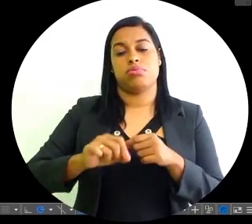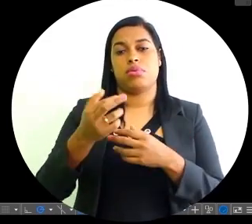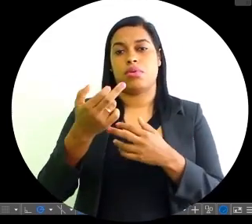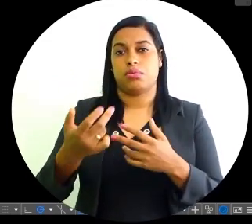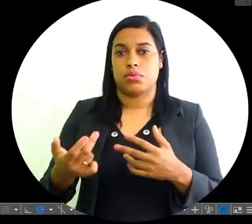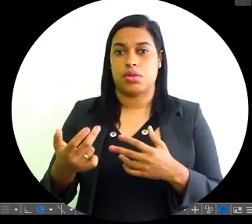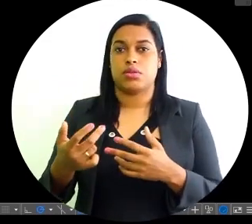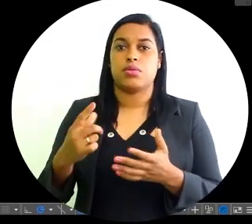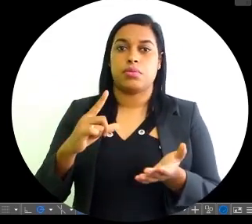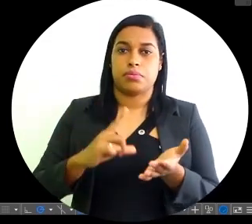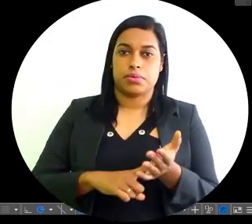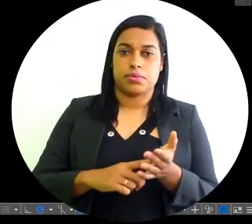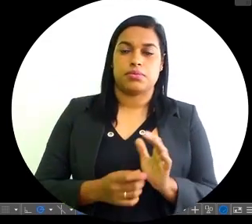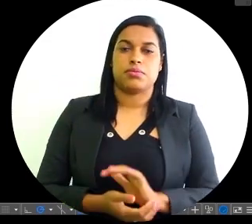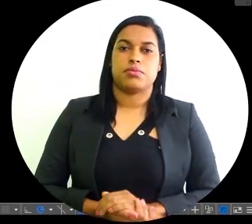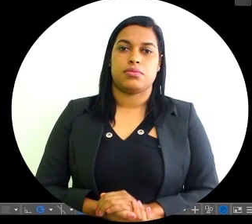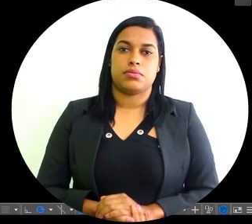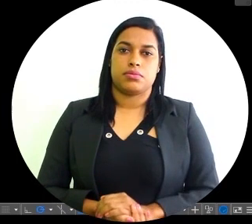o objeto,